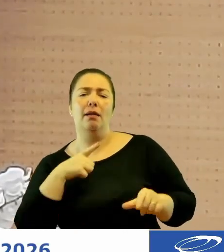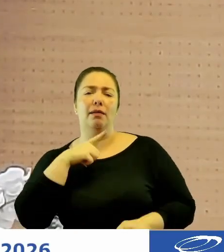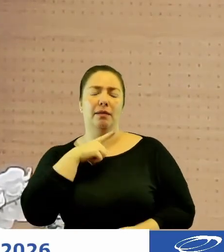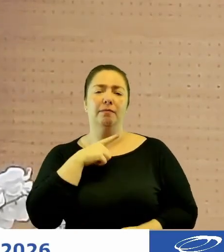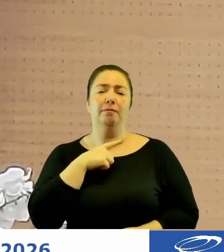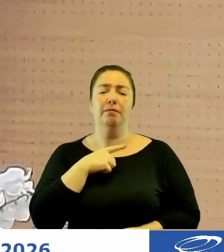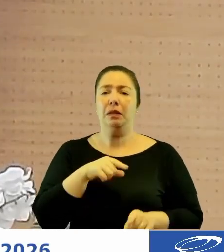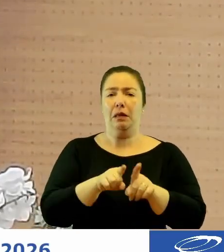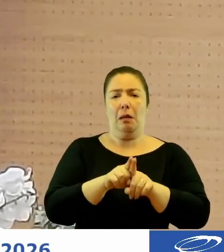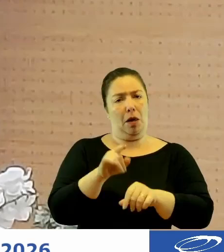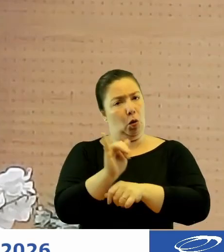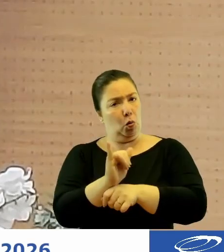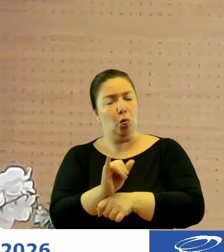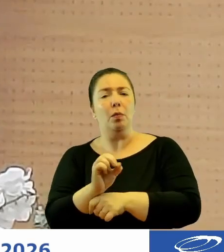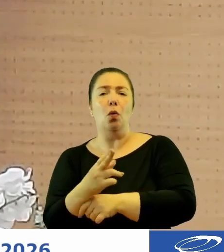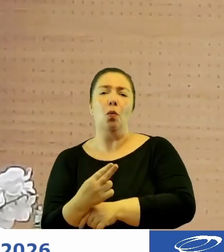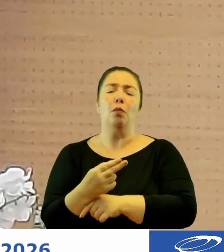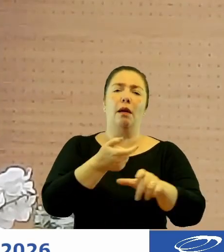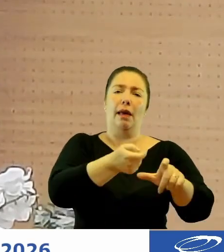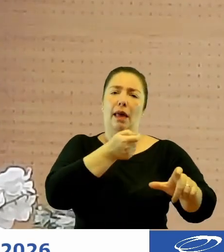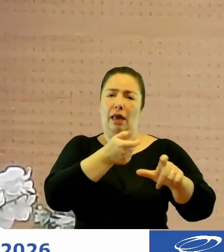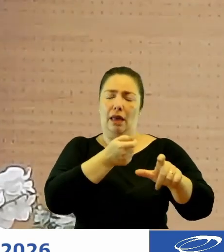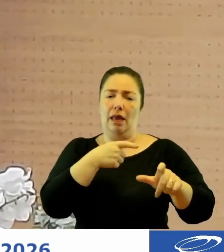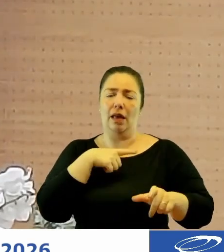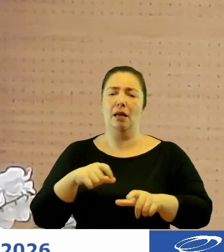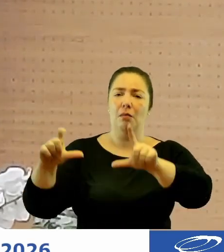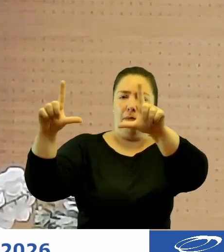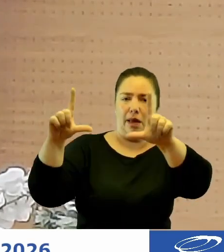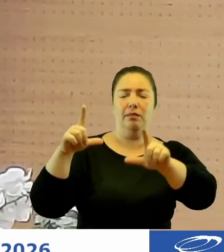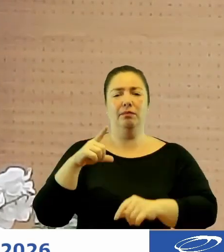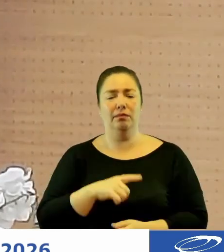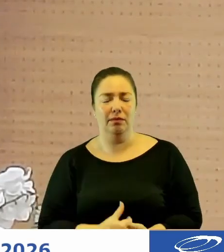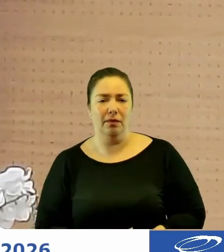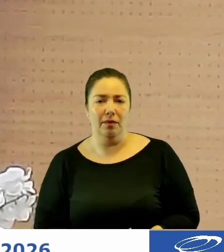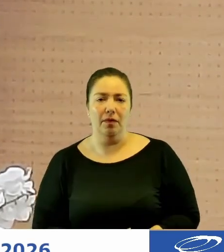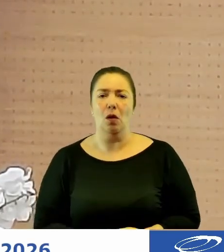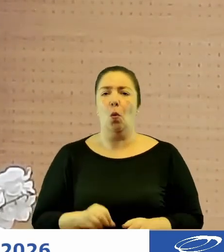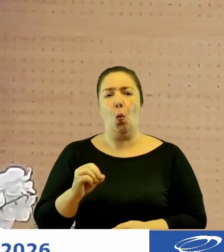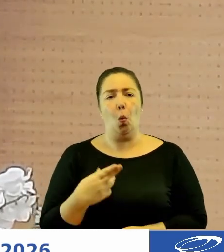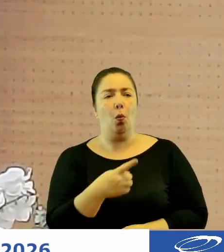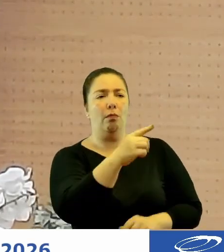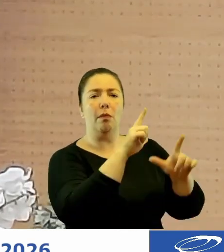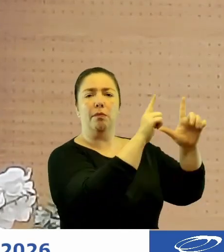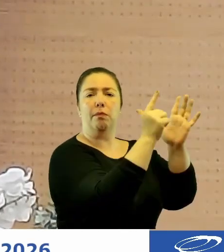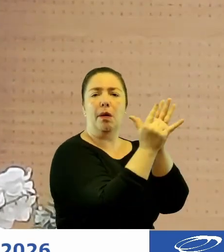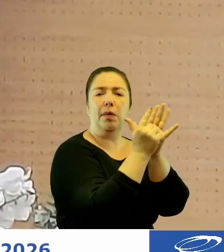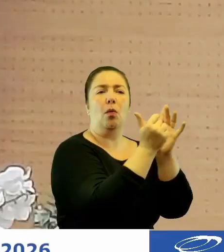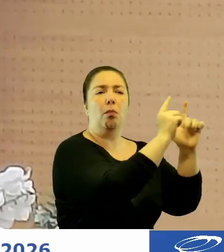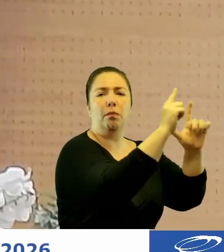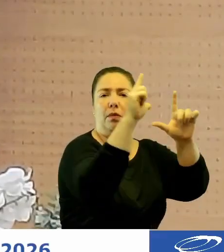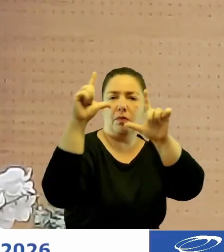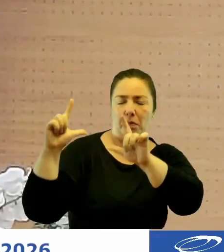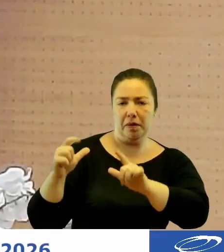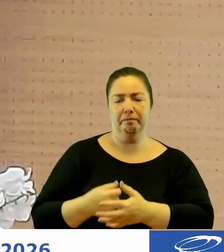YouTube, pelo QR Code exibido na tela e também impresso e afixado nas paredes do auditório. Além disso, foi